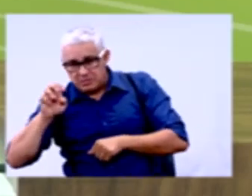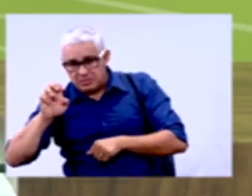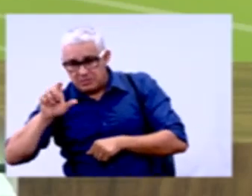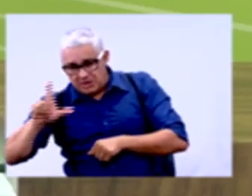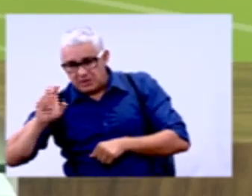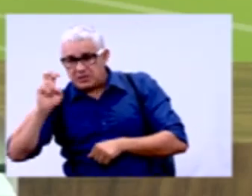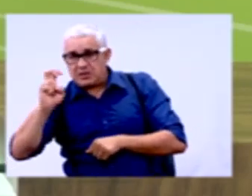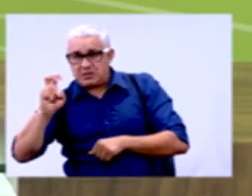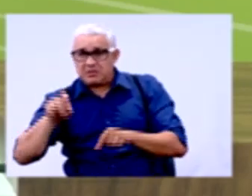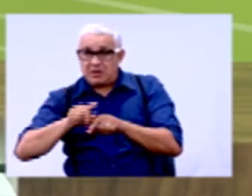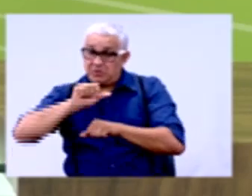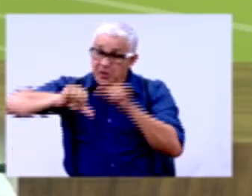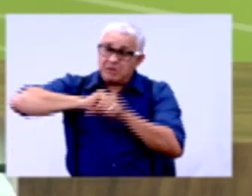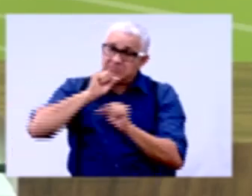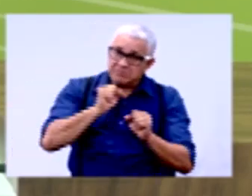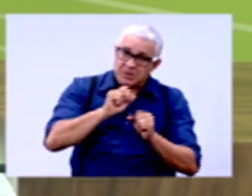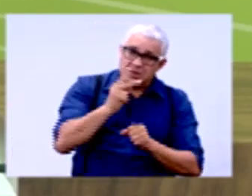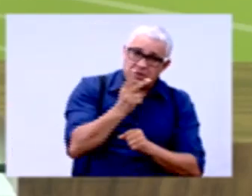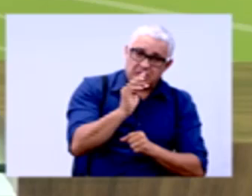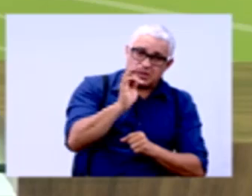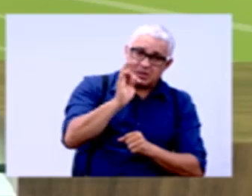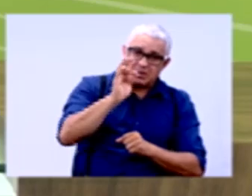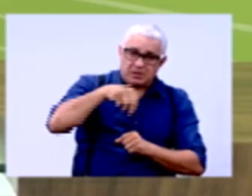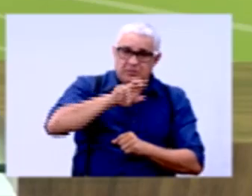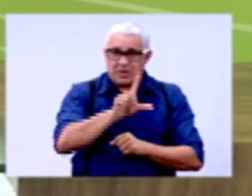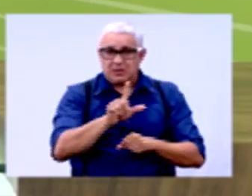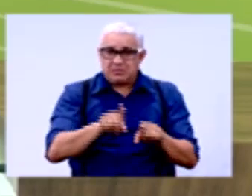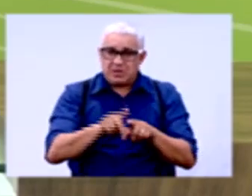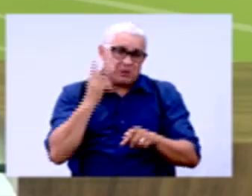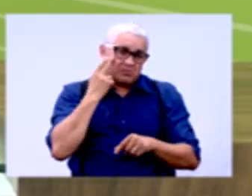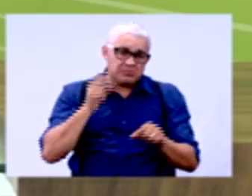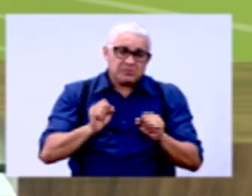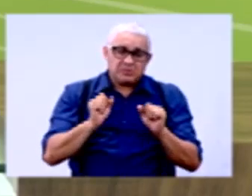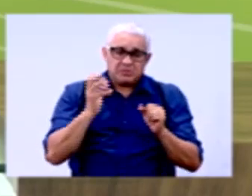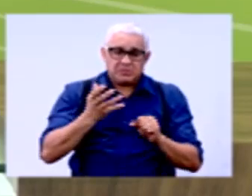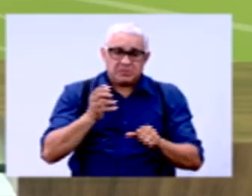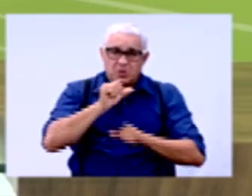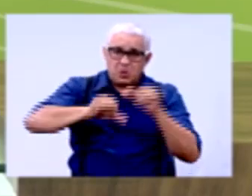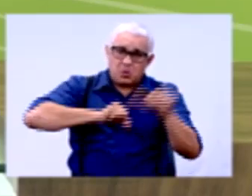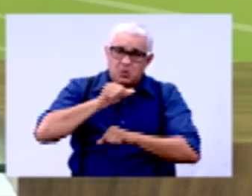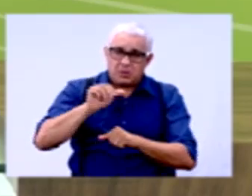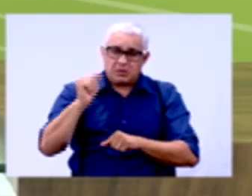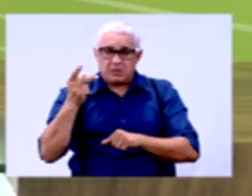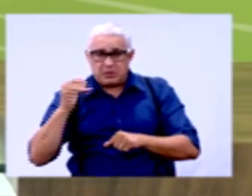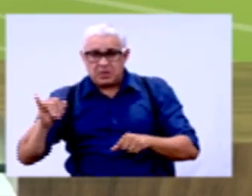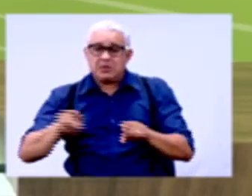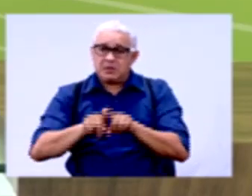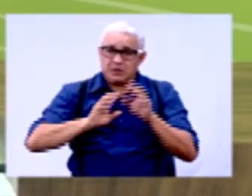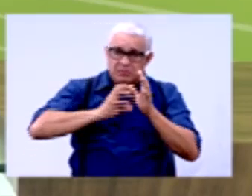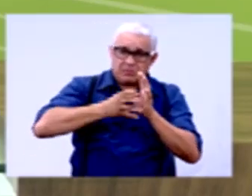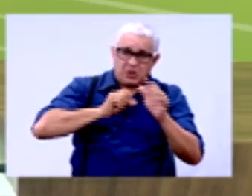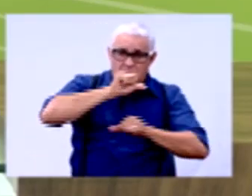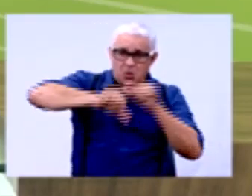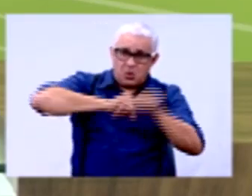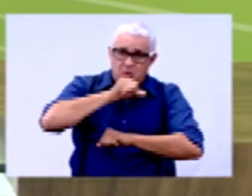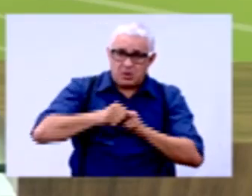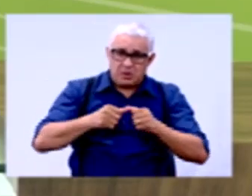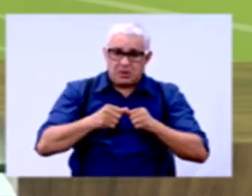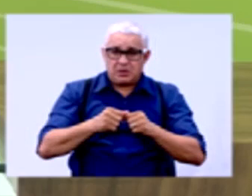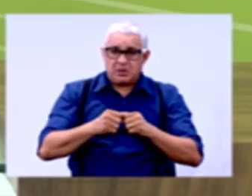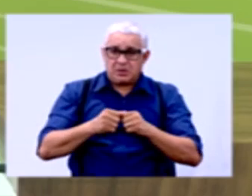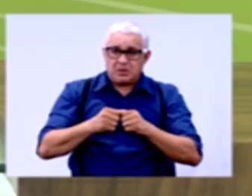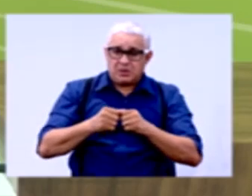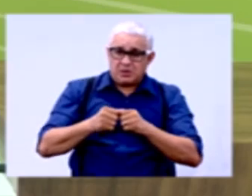API ela vai estar fornecendo o serviço. Ou até mesmo se eu quiser mudar a API, mudei o banco de dados, agora minha conexão é de outra